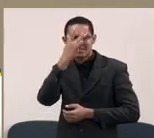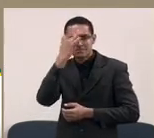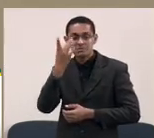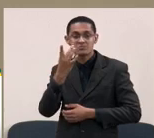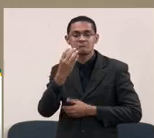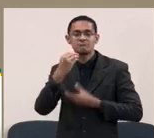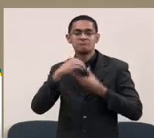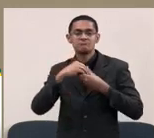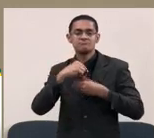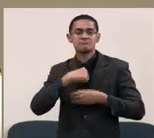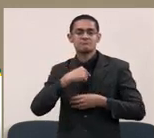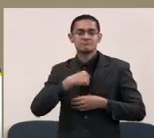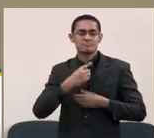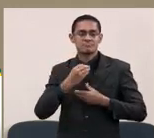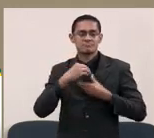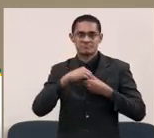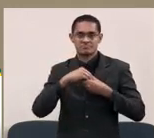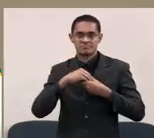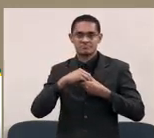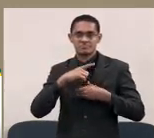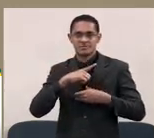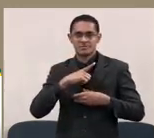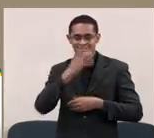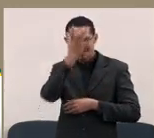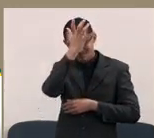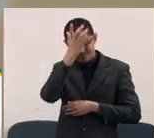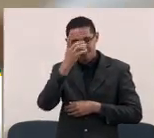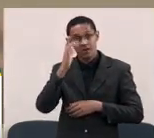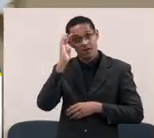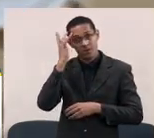sociedade melhor. Muito obrigada.